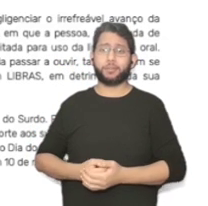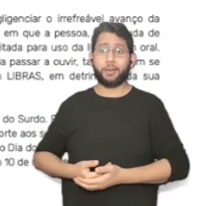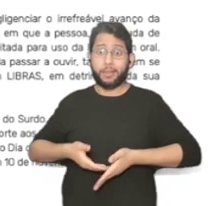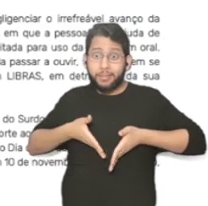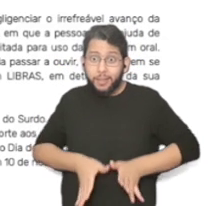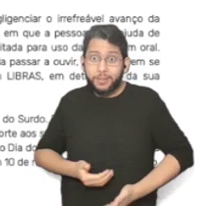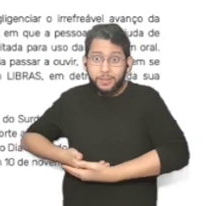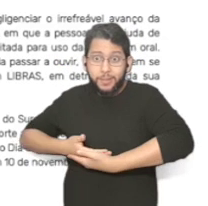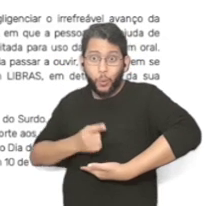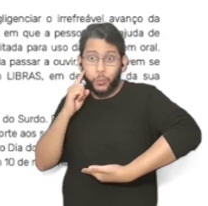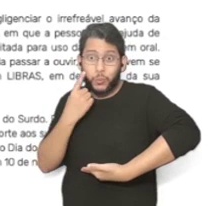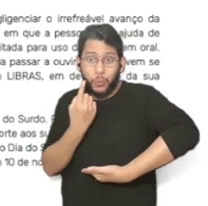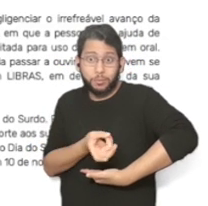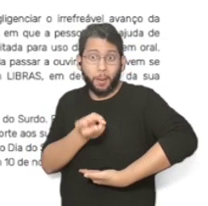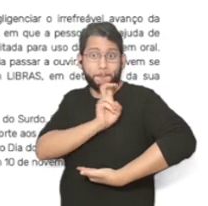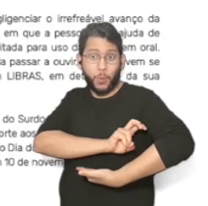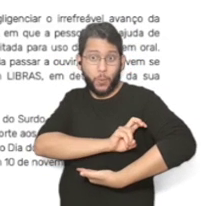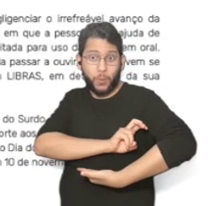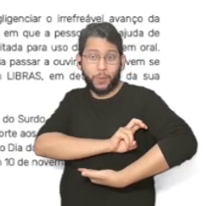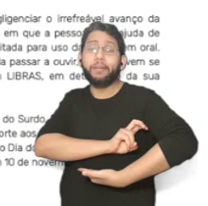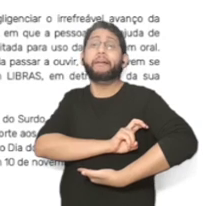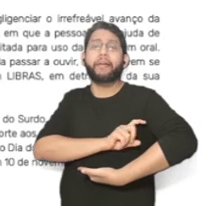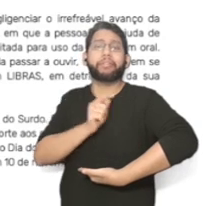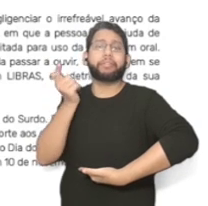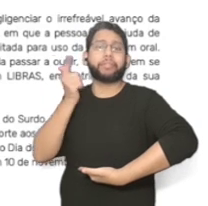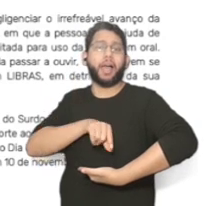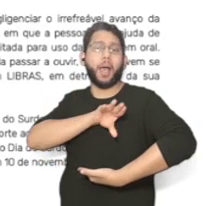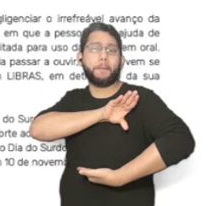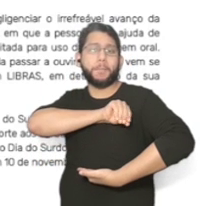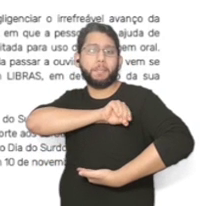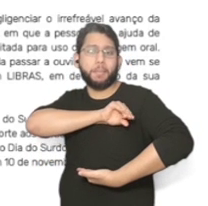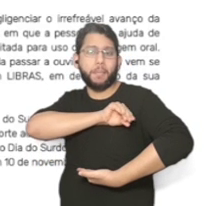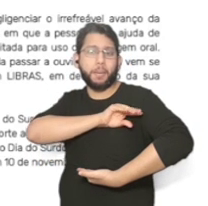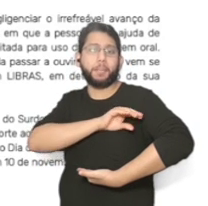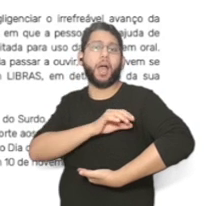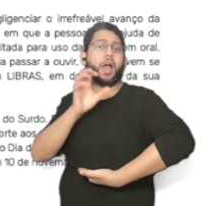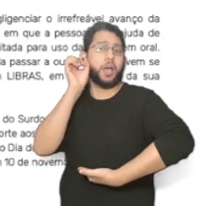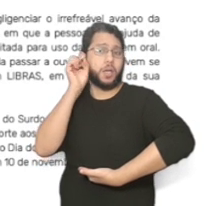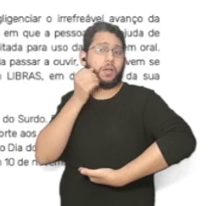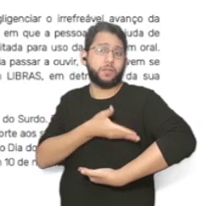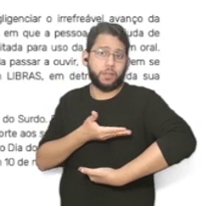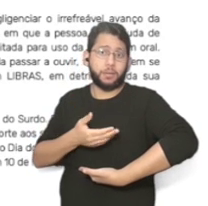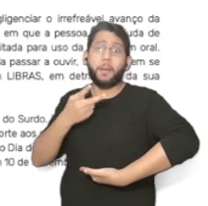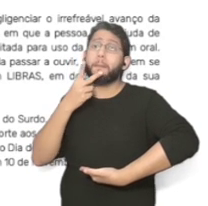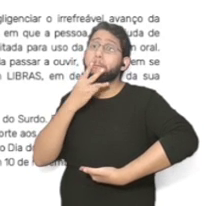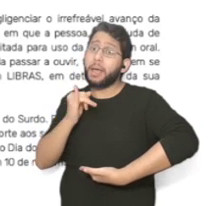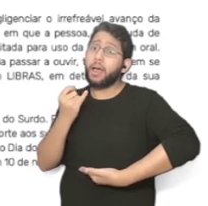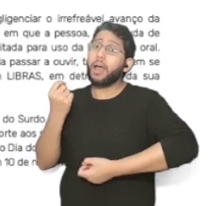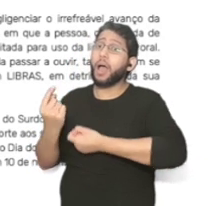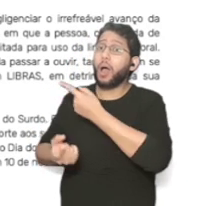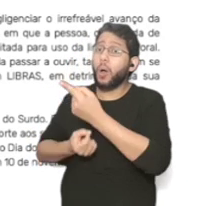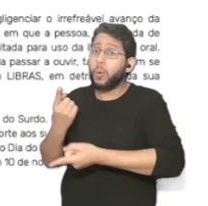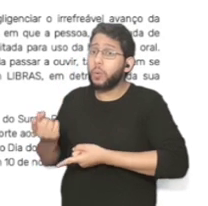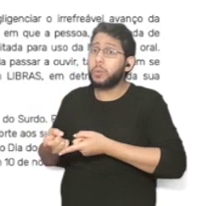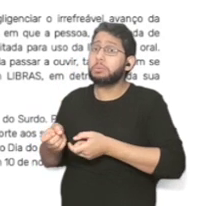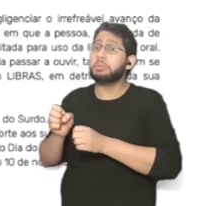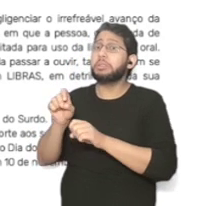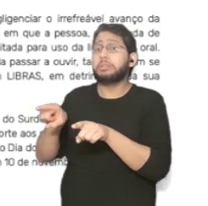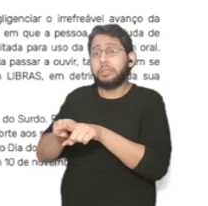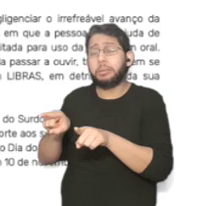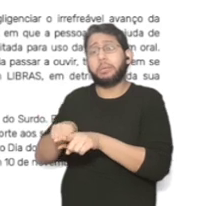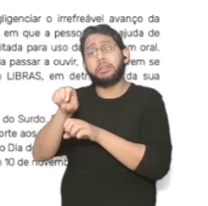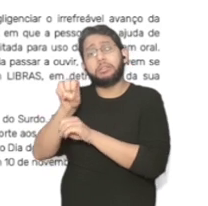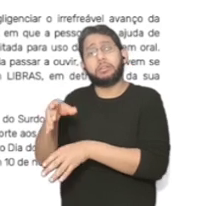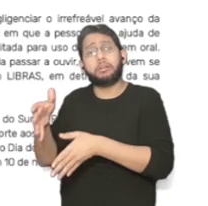que permitem uma criança nascida surda passar a ouvir, também vem se tornando raro os pais que optem por educar filhos com a Libras, em detrimento da sua